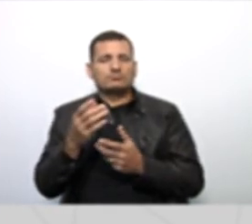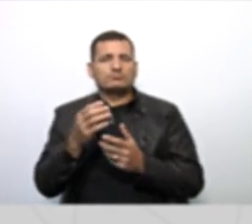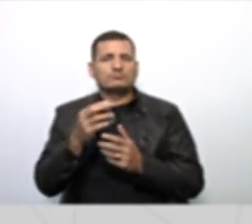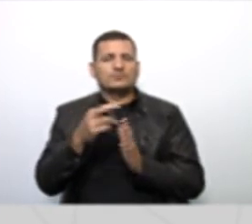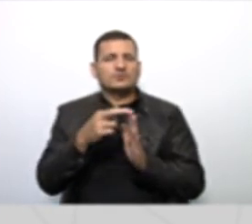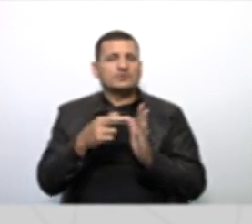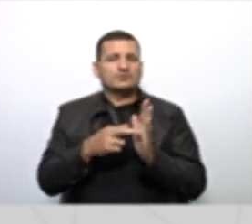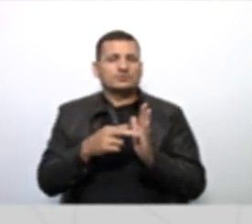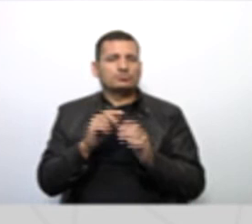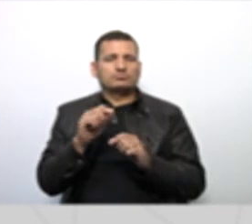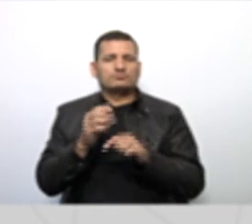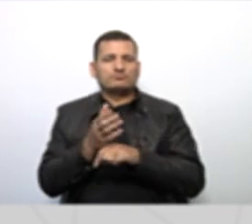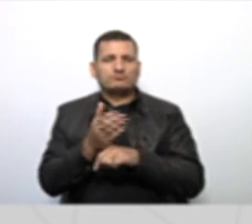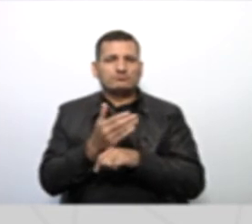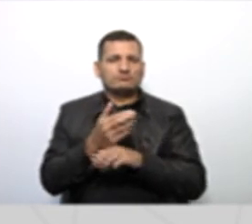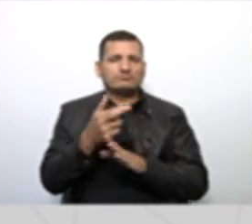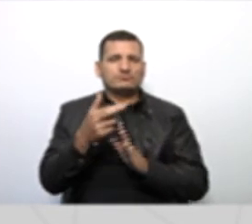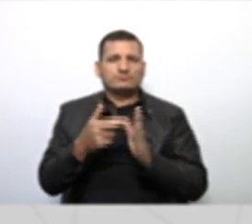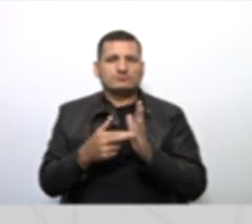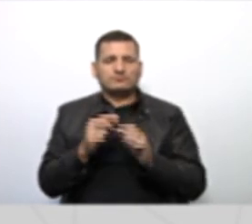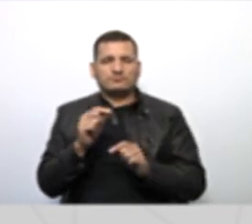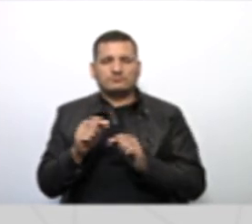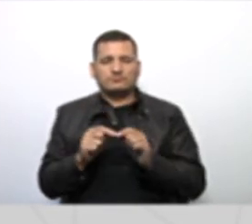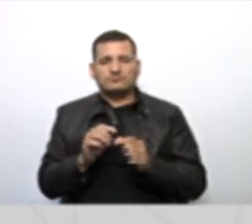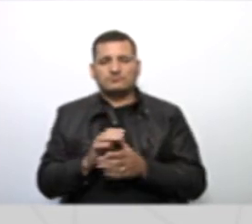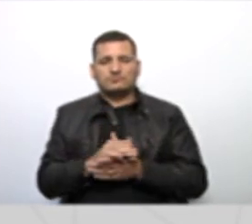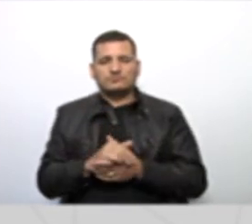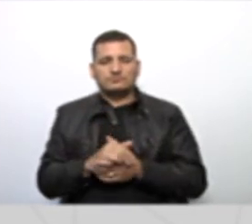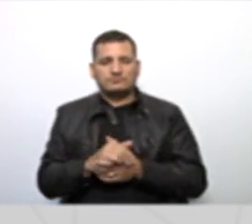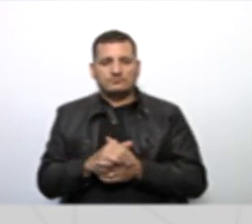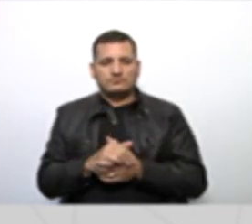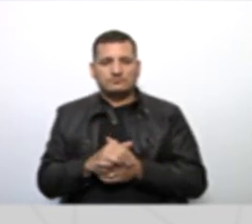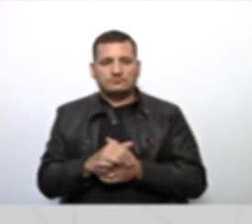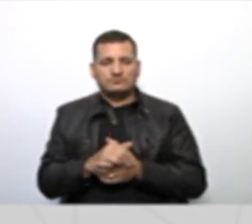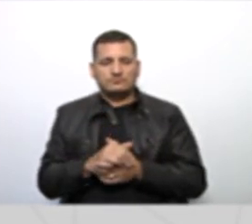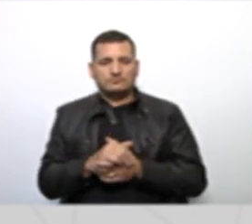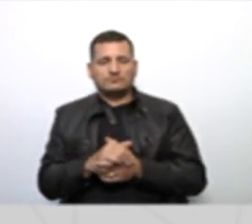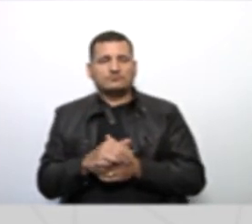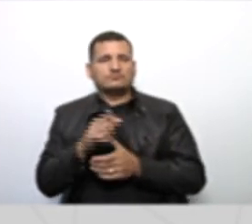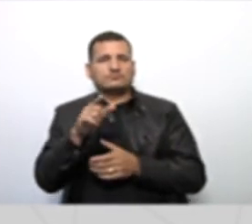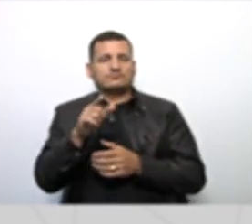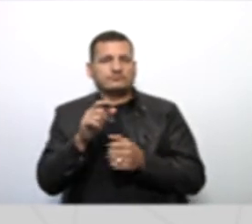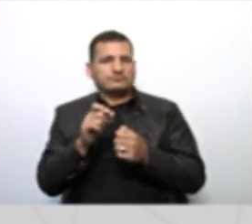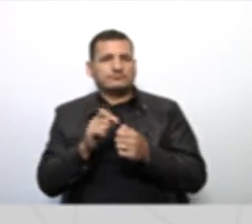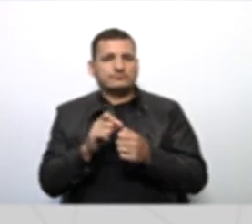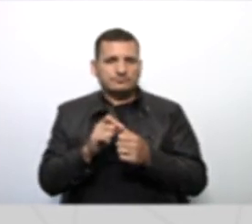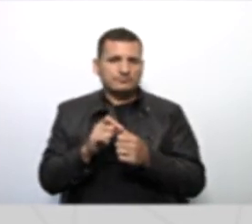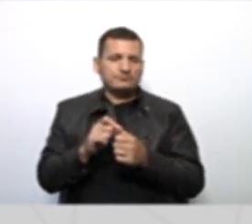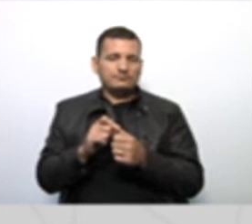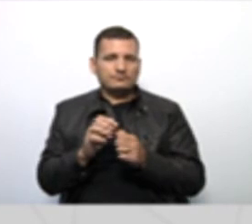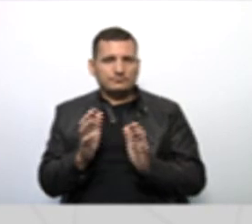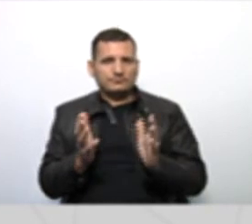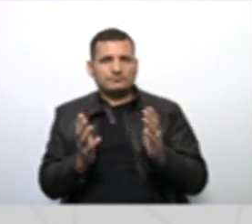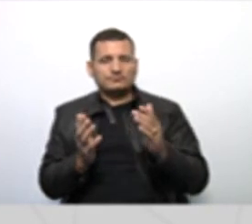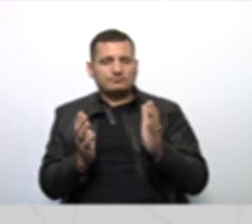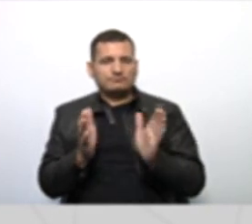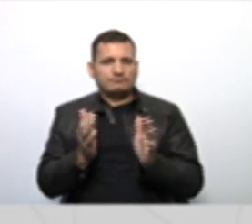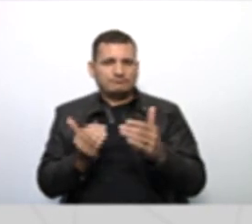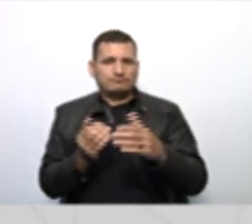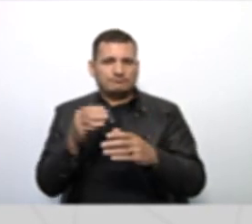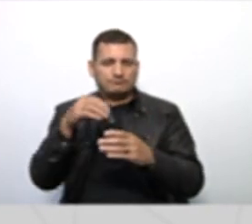O que são esses pré-requisitos? Quando você faz um empacotamento, você gera esse